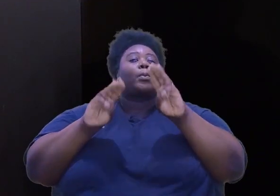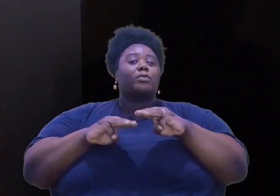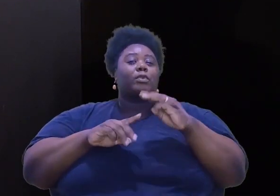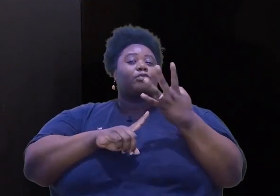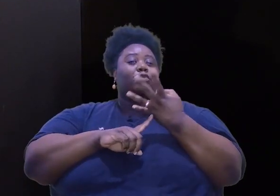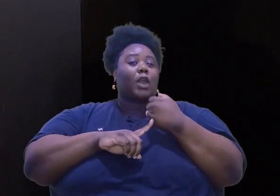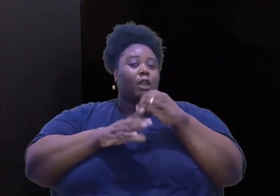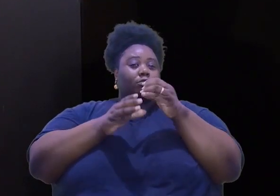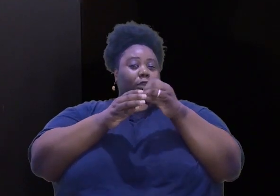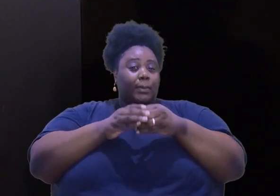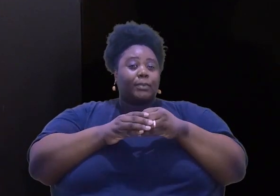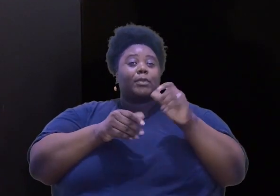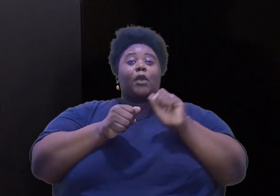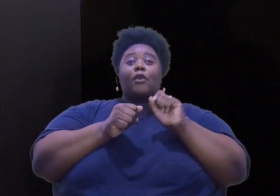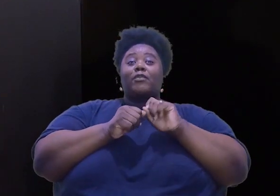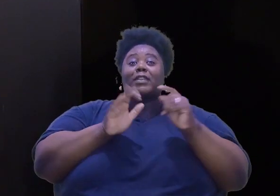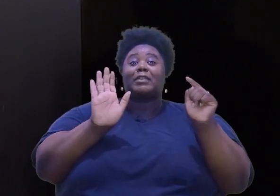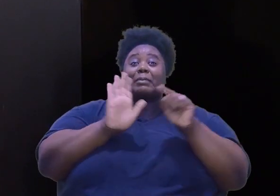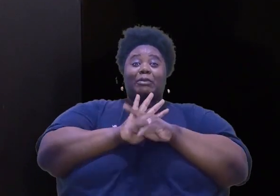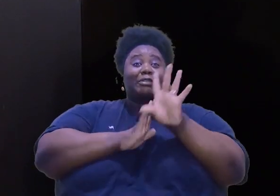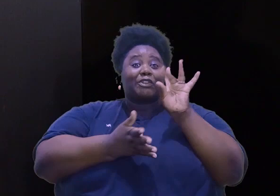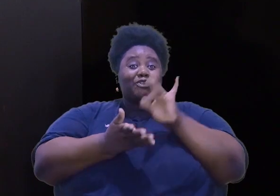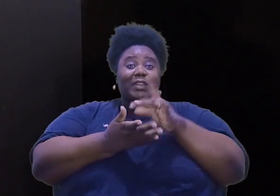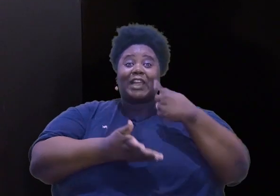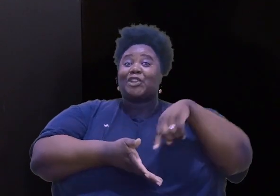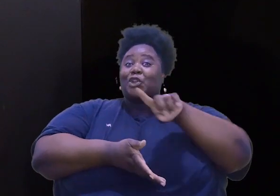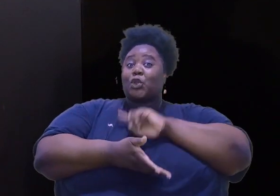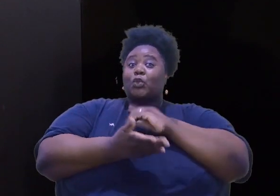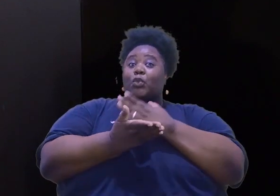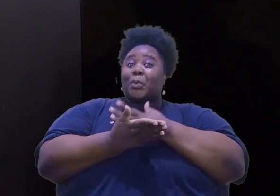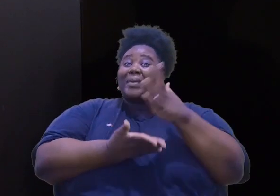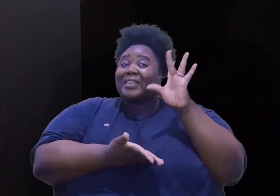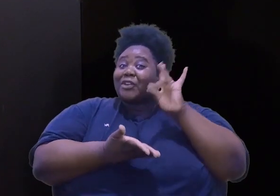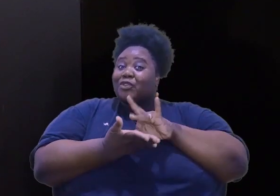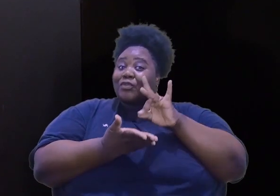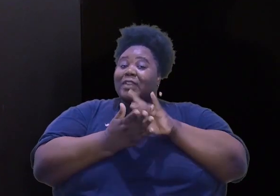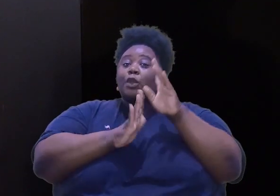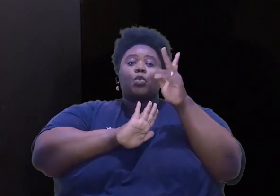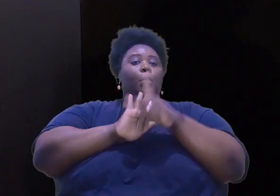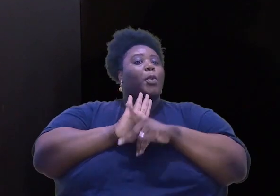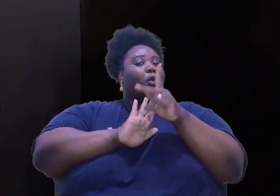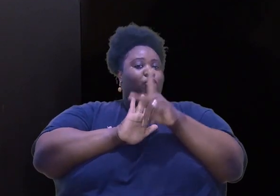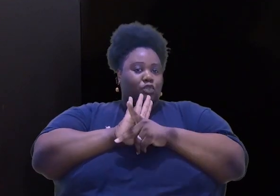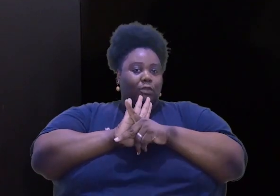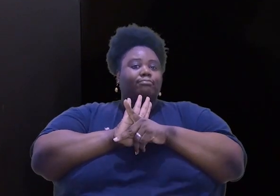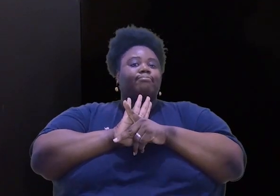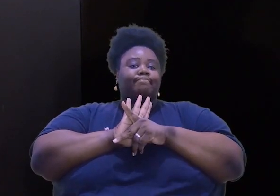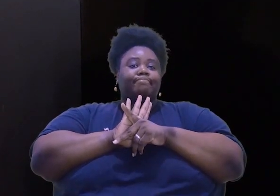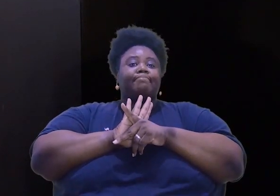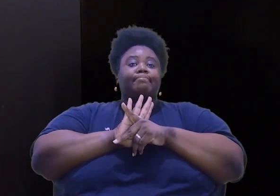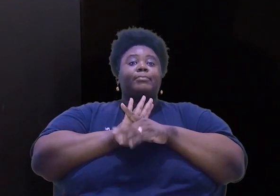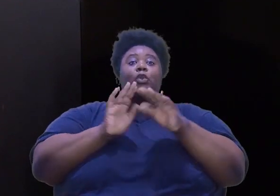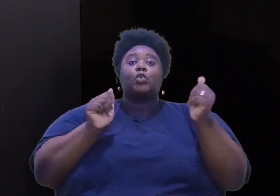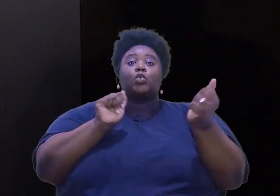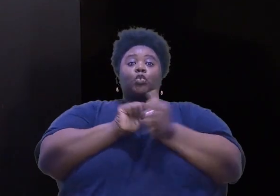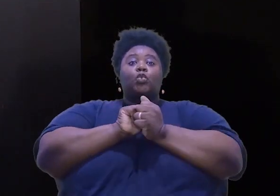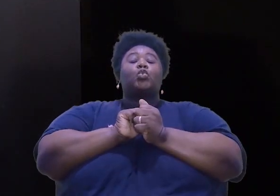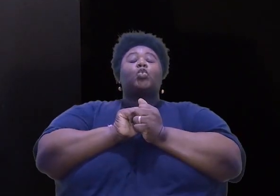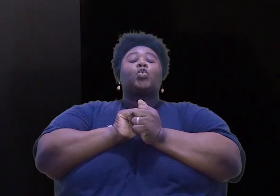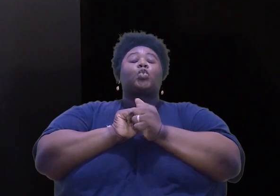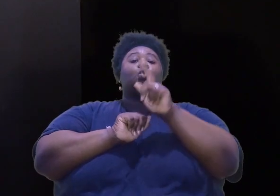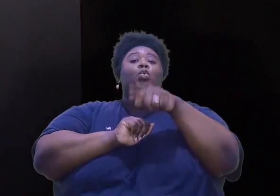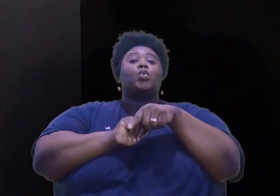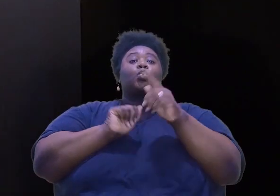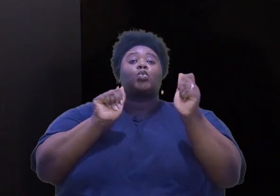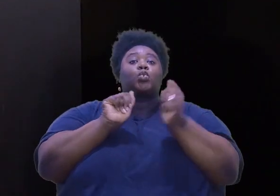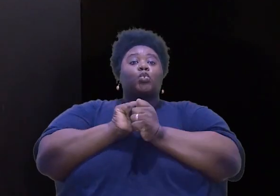essas perguntas de fato e nós começamos o projeto com a pesquisadora Hortência fazendo essa